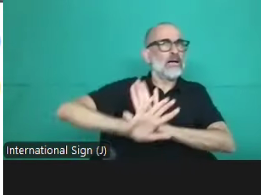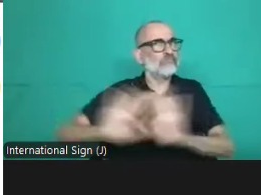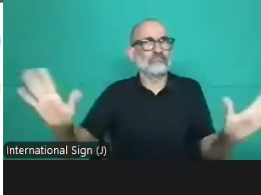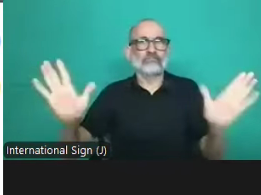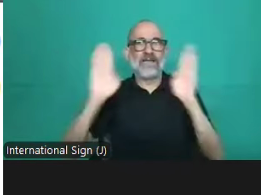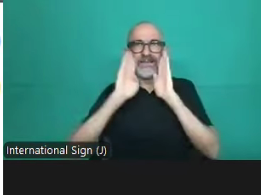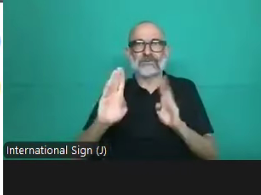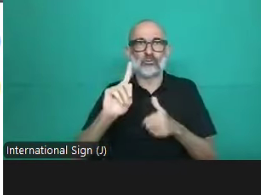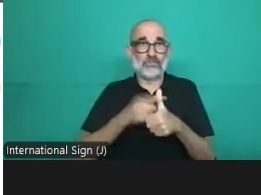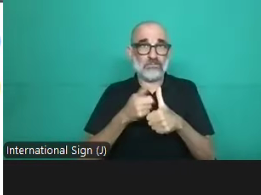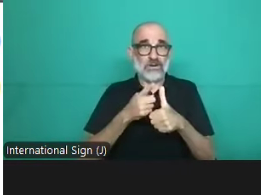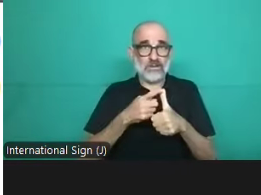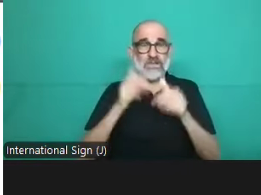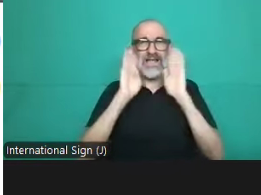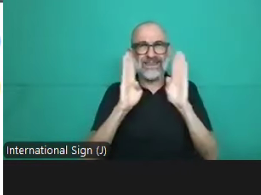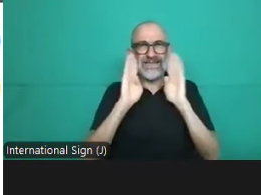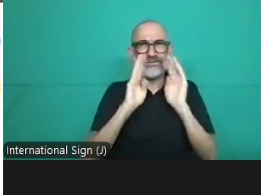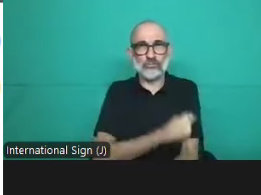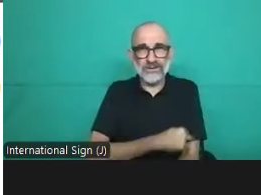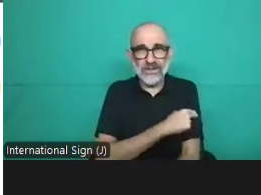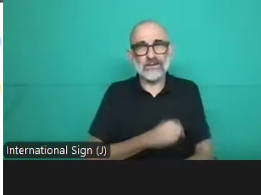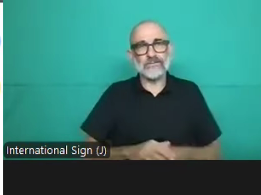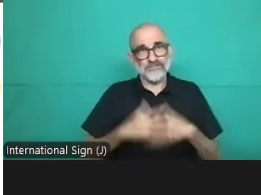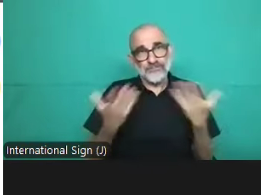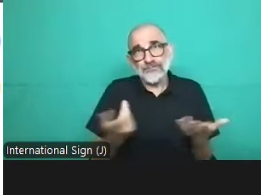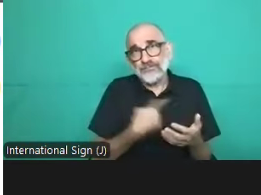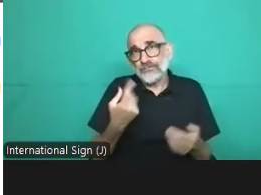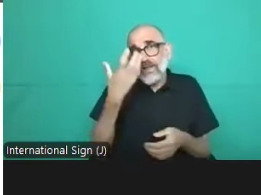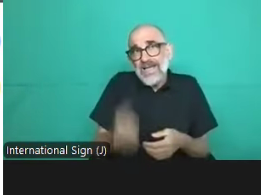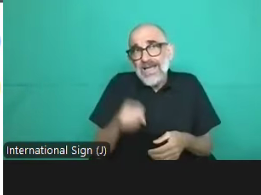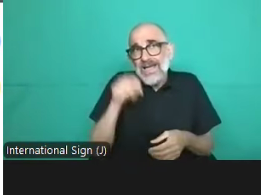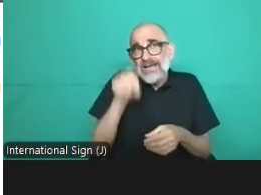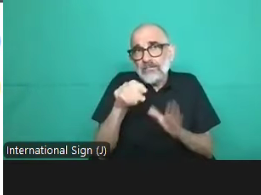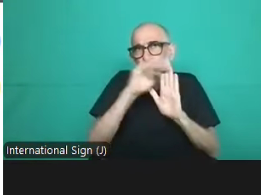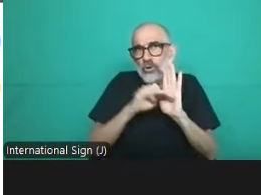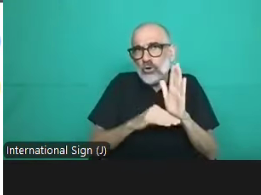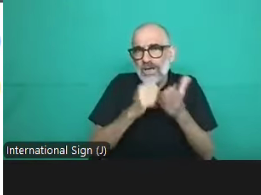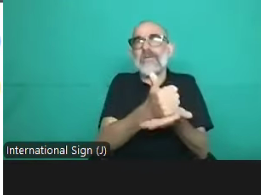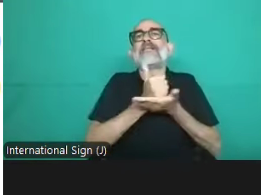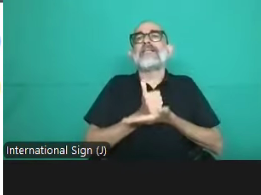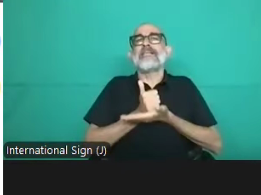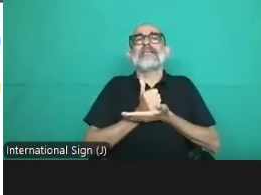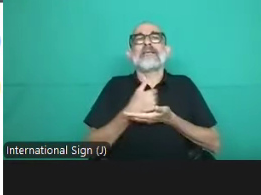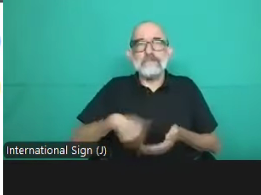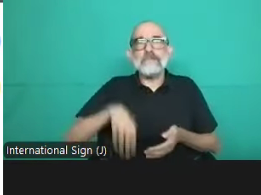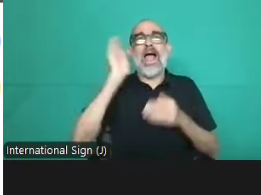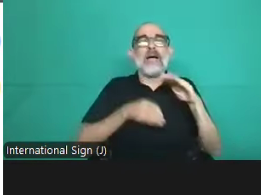nosso governo para tentar lidar com esse problema complexo e multifacetado que